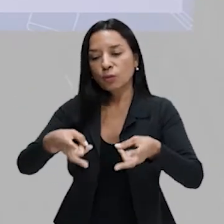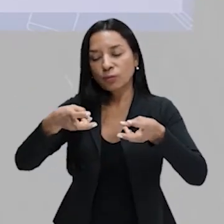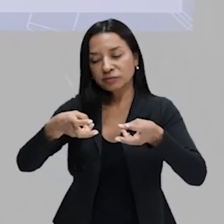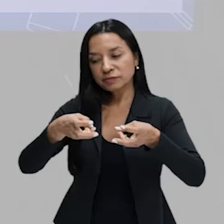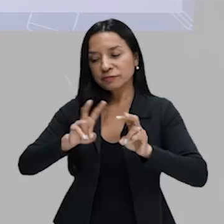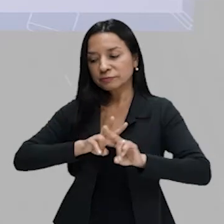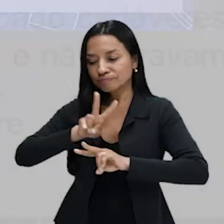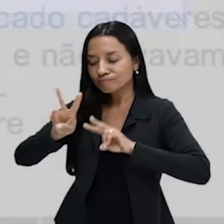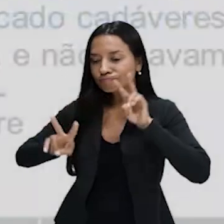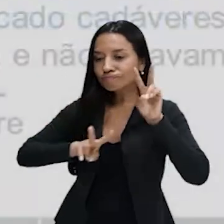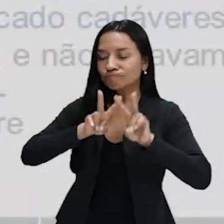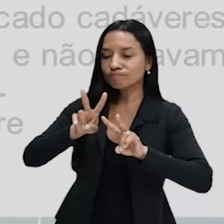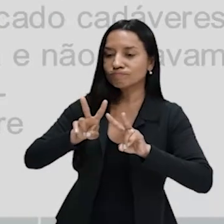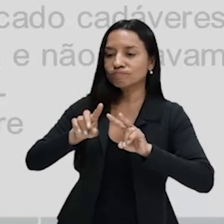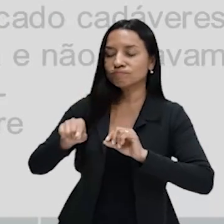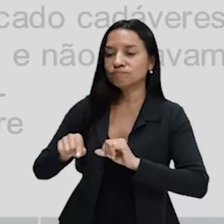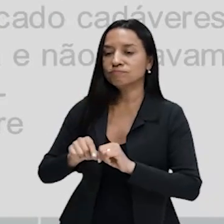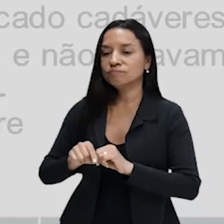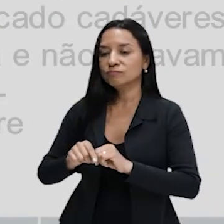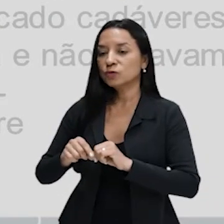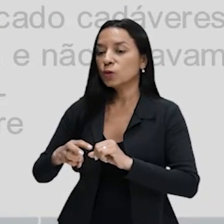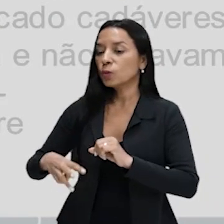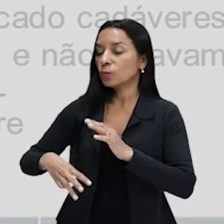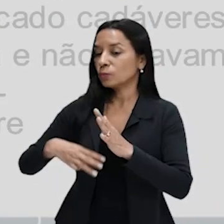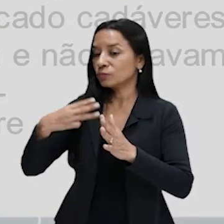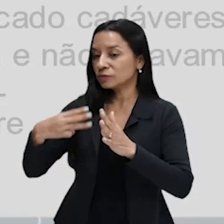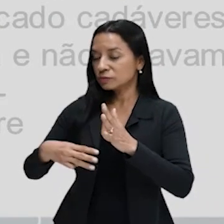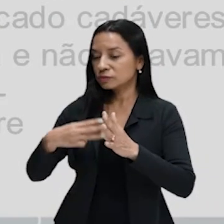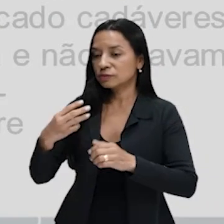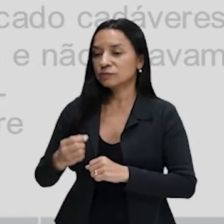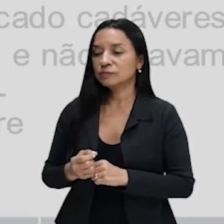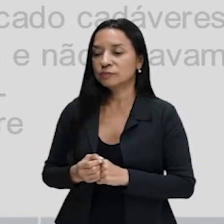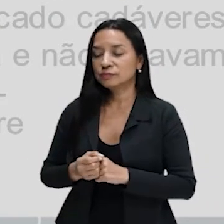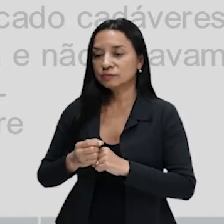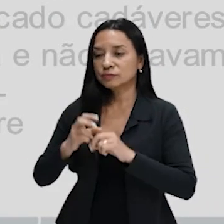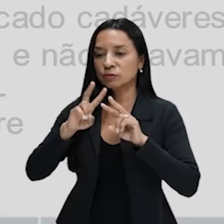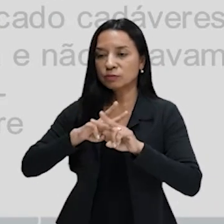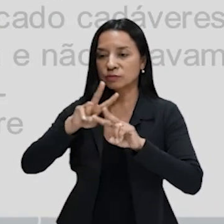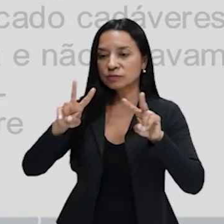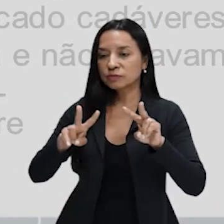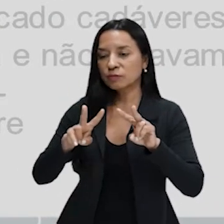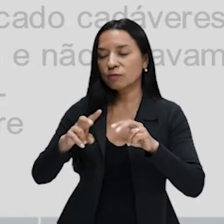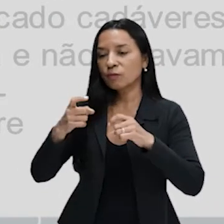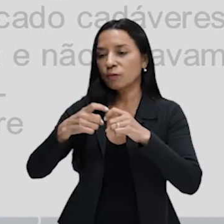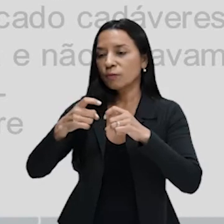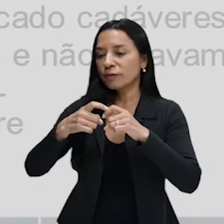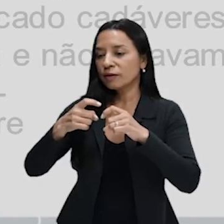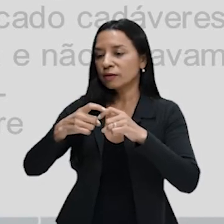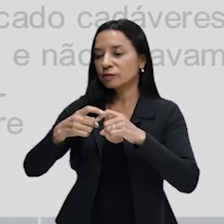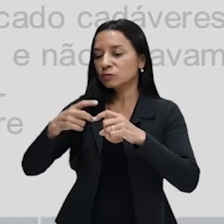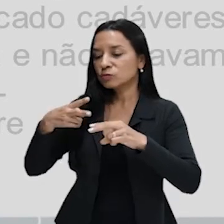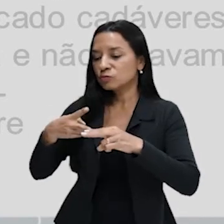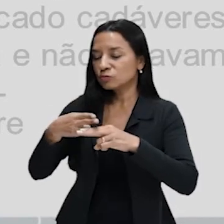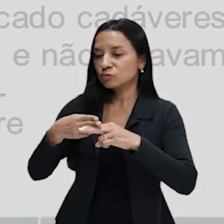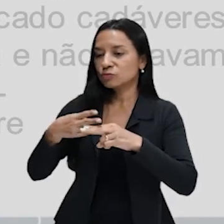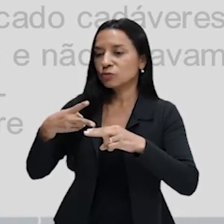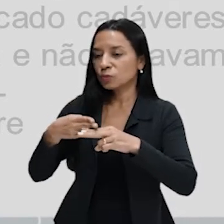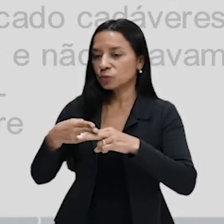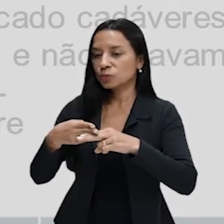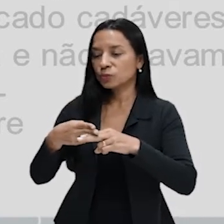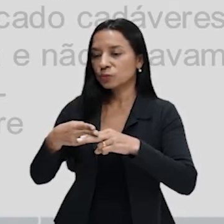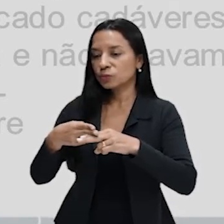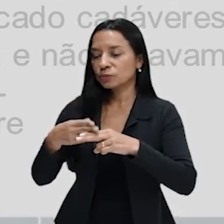ocorrendo nesse hospital. O terceiro fato que ele observou é que um médico se cortou com bisturi,